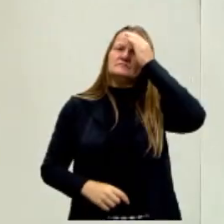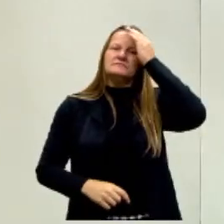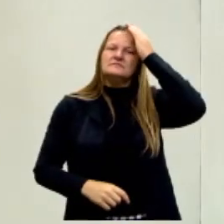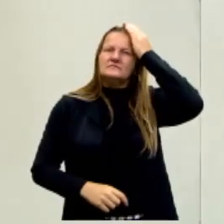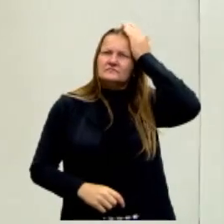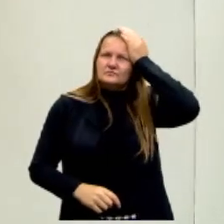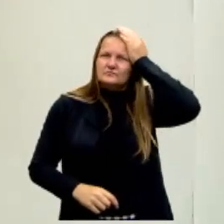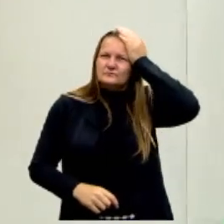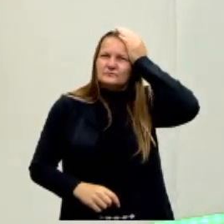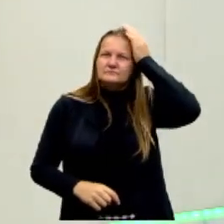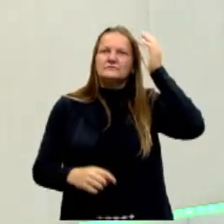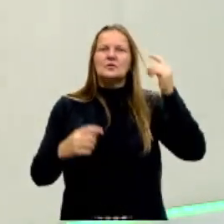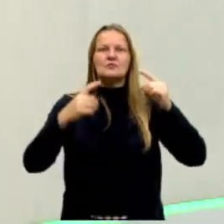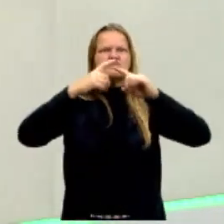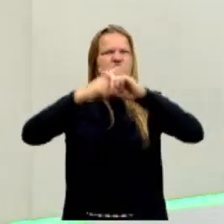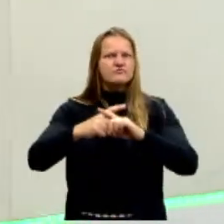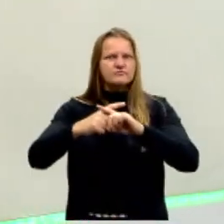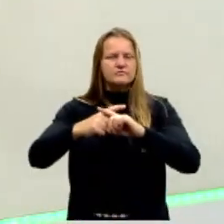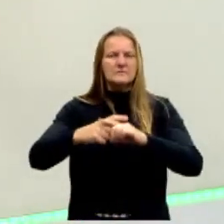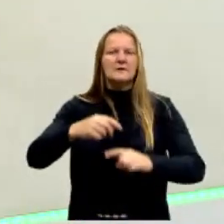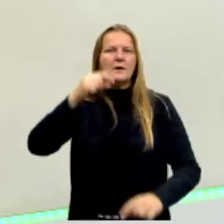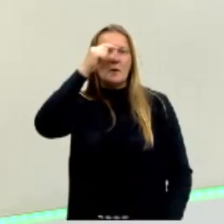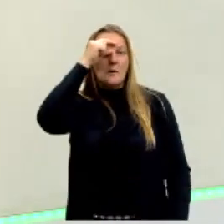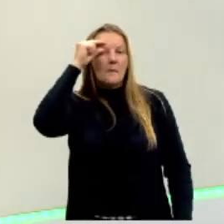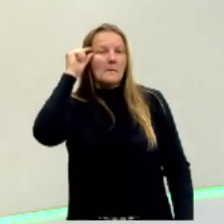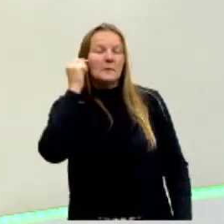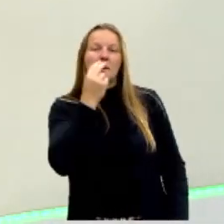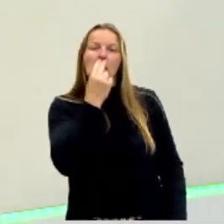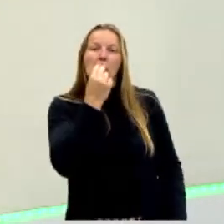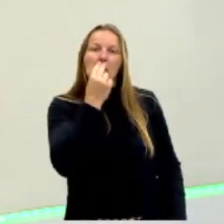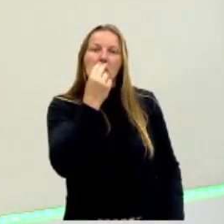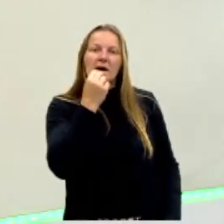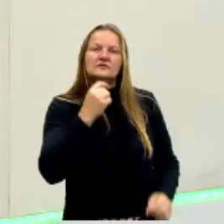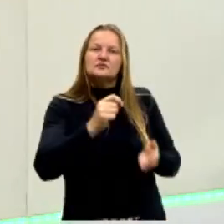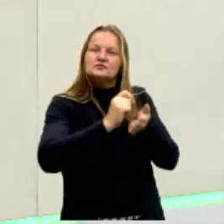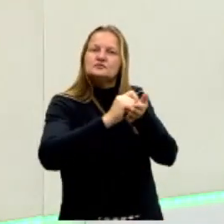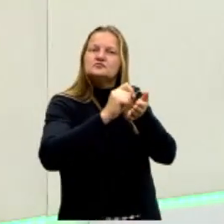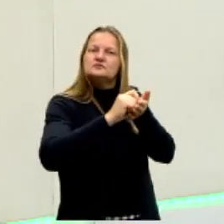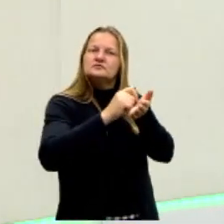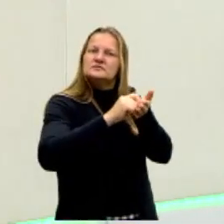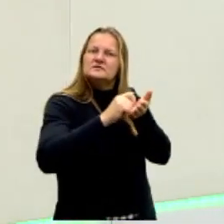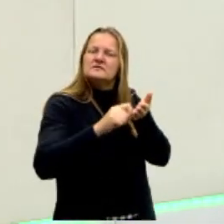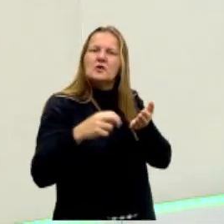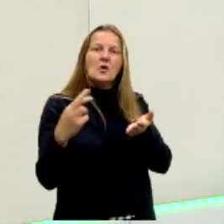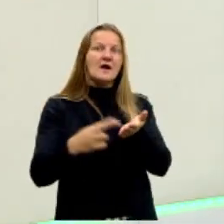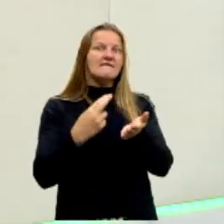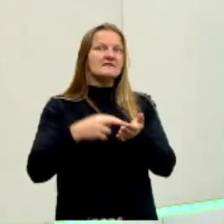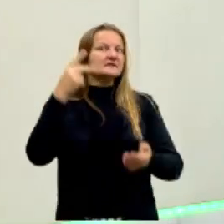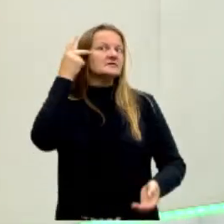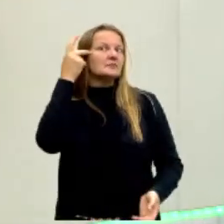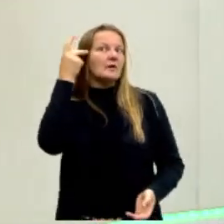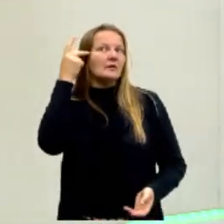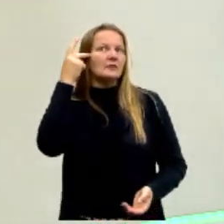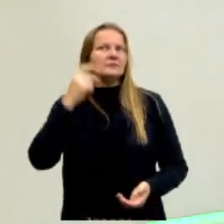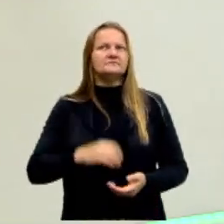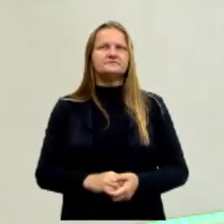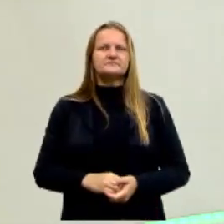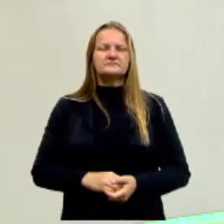olha só o que Monteiro Lobato colocou no artigo dele na revista de São Paulo